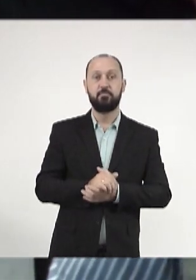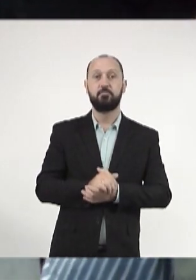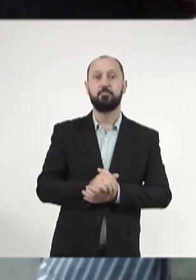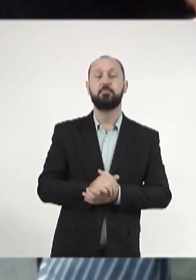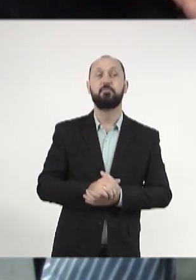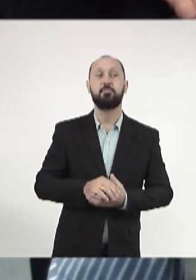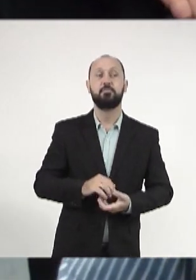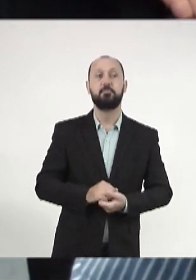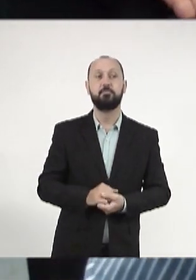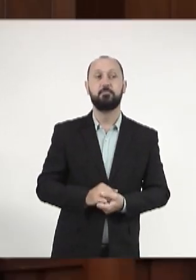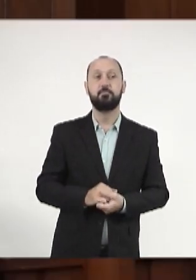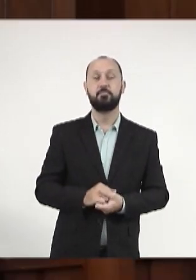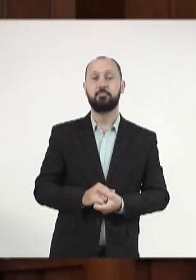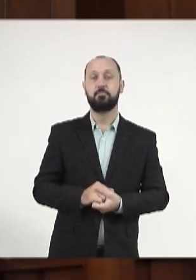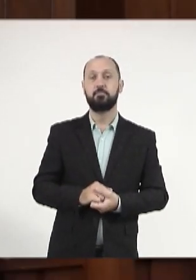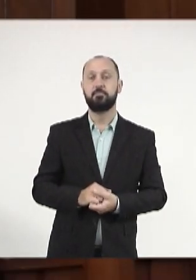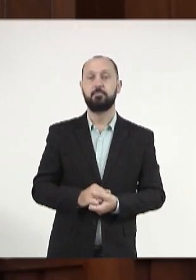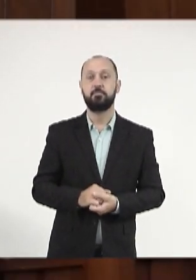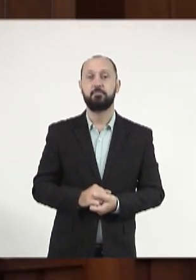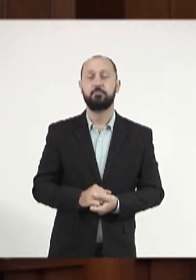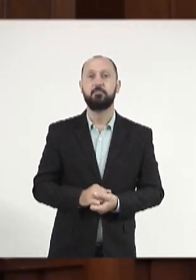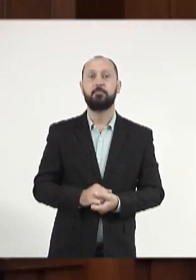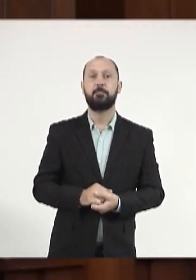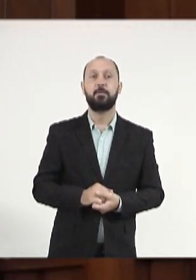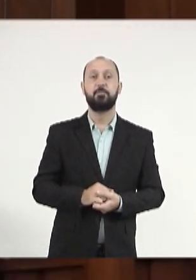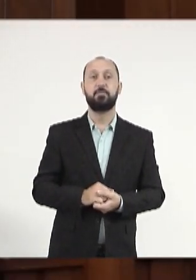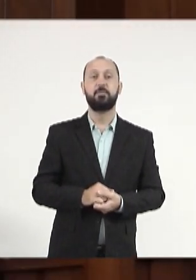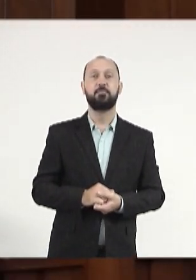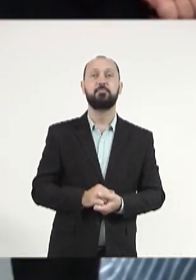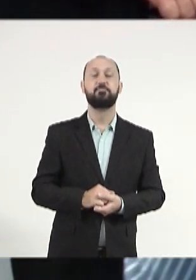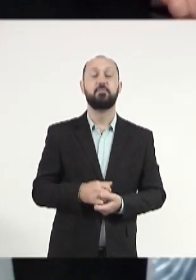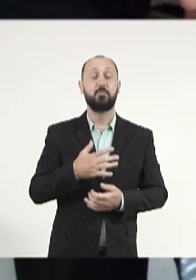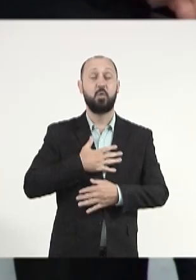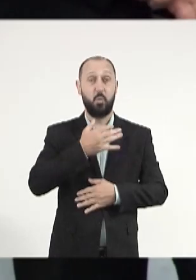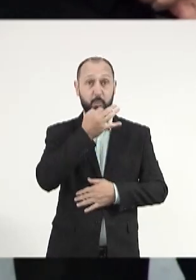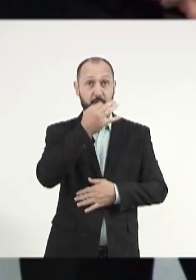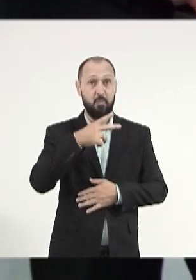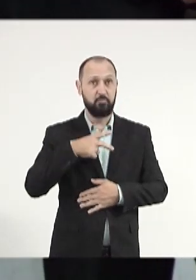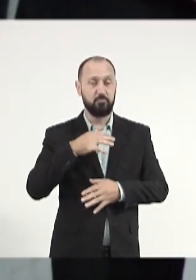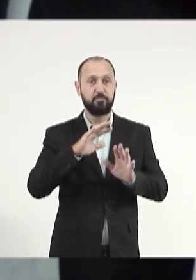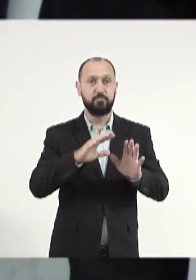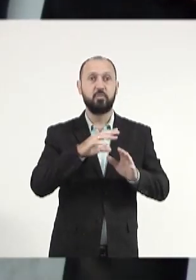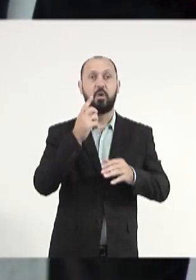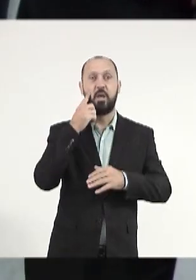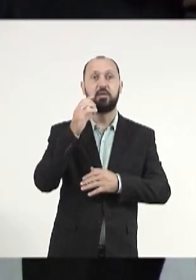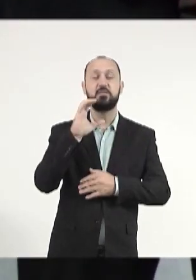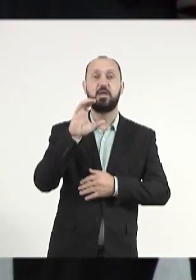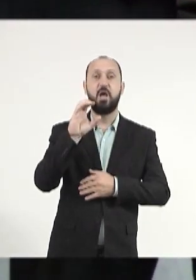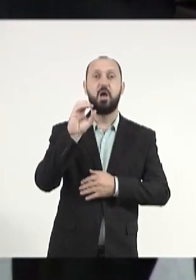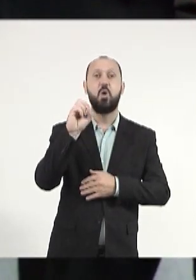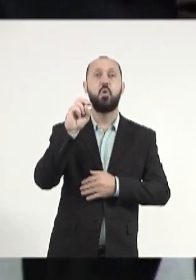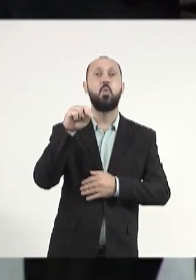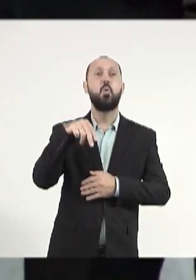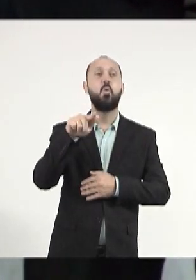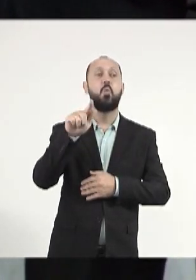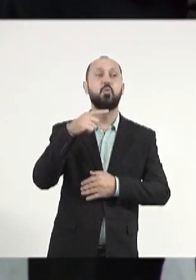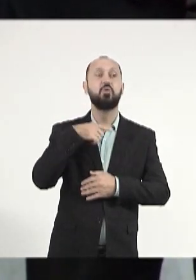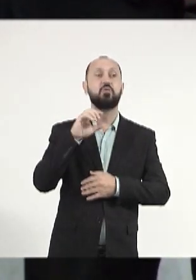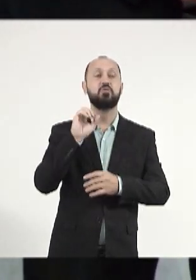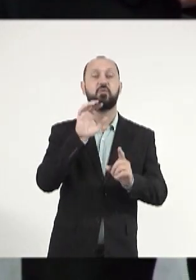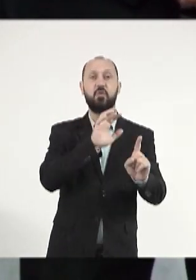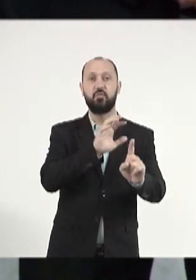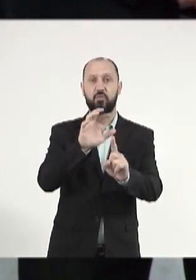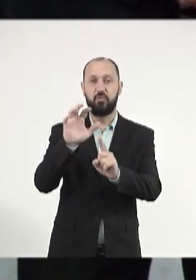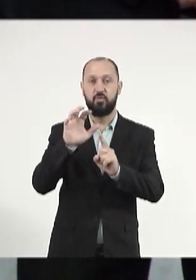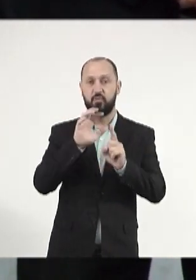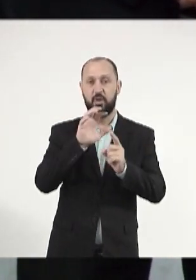BIB, PIB. Agora, uma opinião particular minha, enquanto essas ONGs estiverem infestando as aldeias